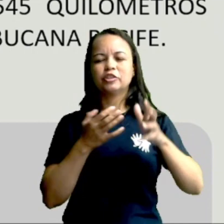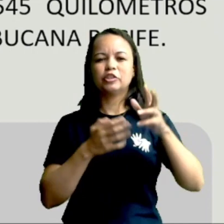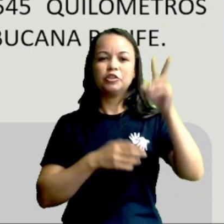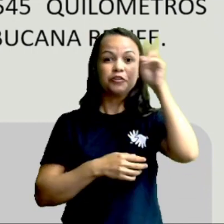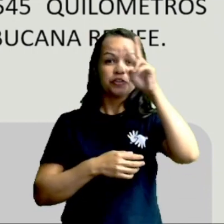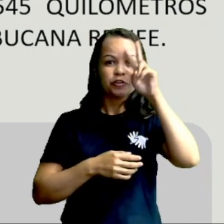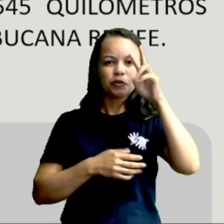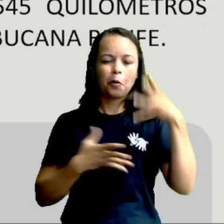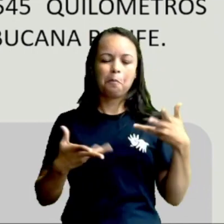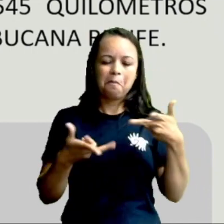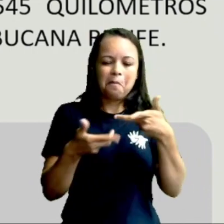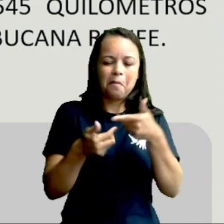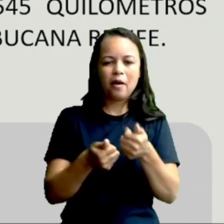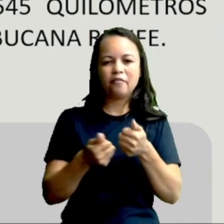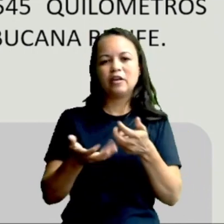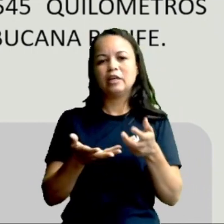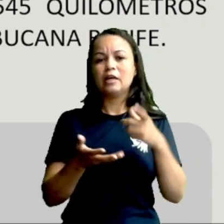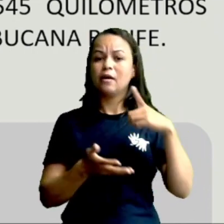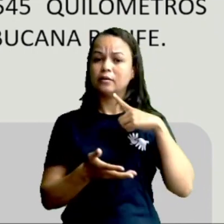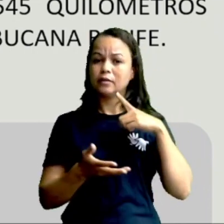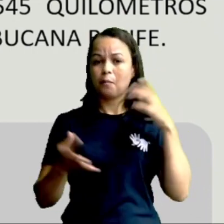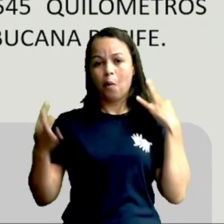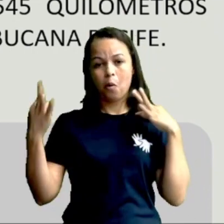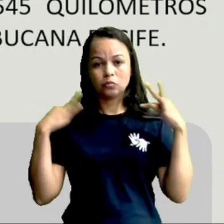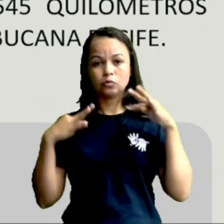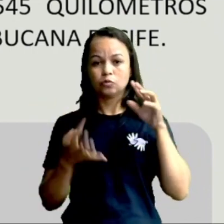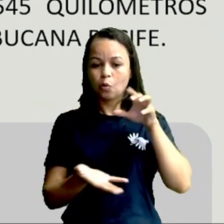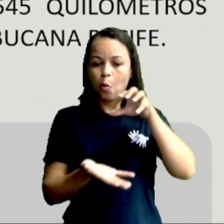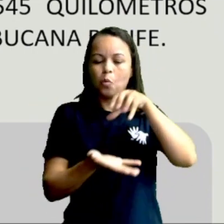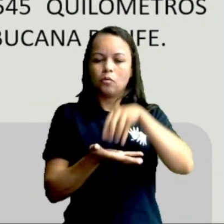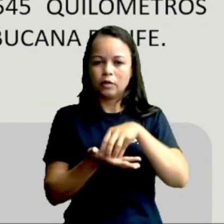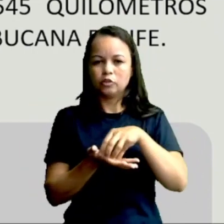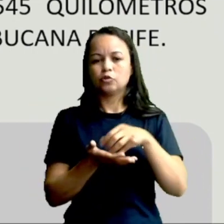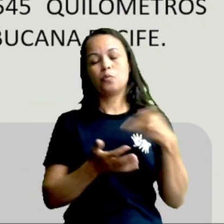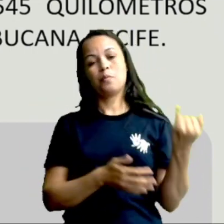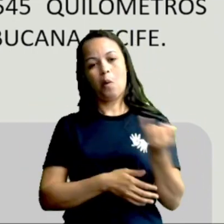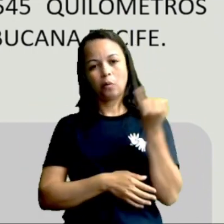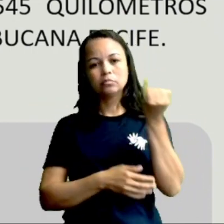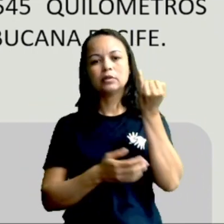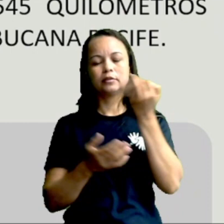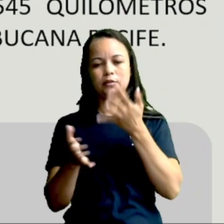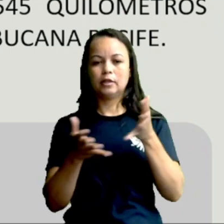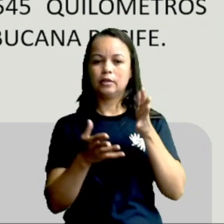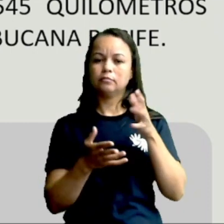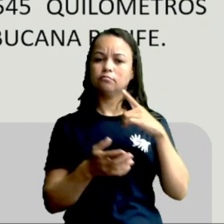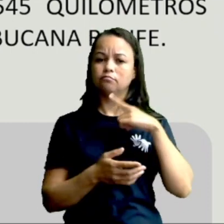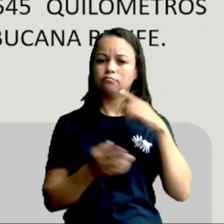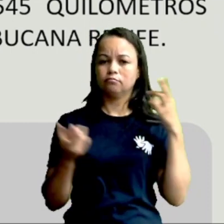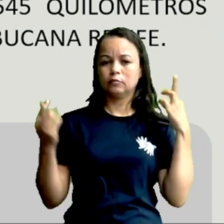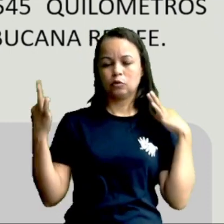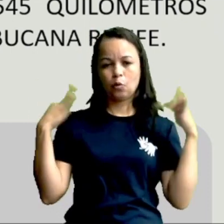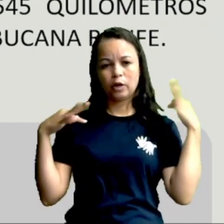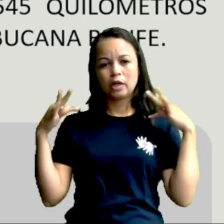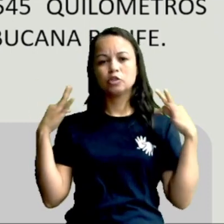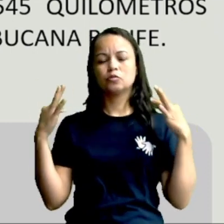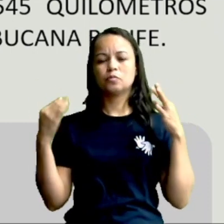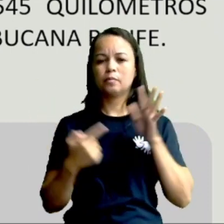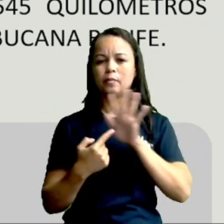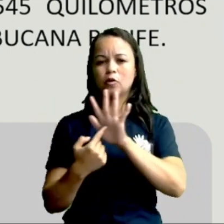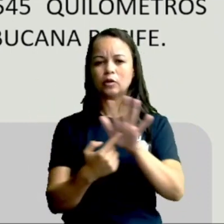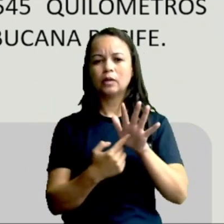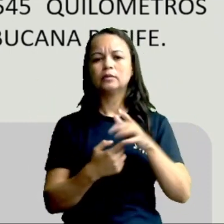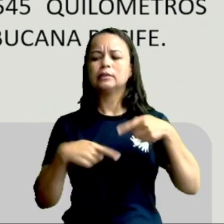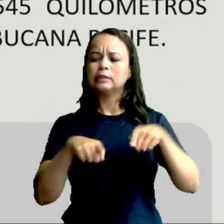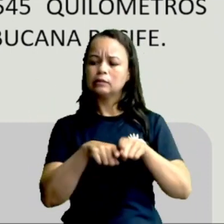maravilhosas, e nós temos um ponto turístico muito importante. Nós temos muita cultura para mostrar, né? Então, o turismo também é importante